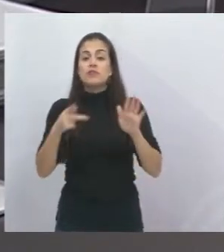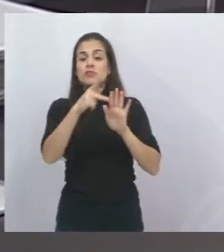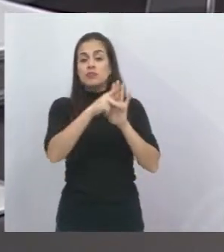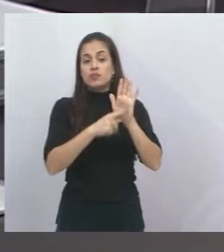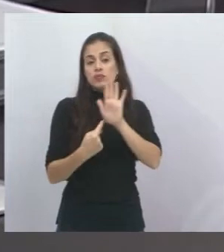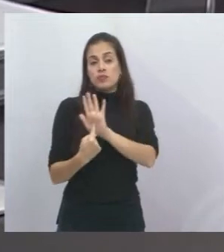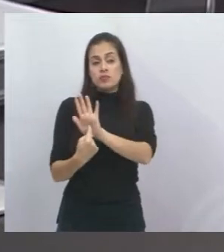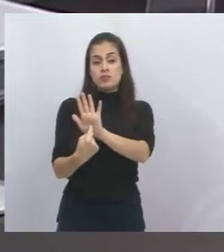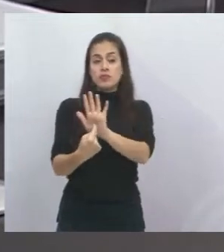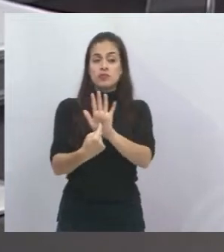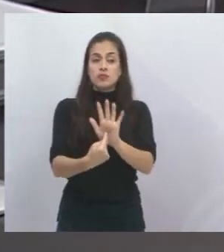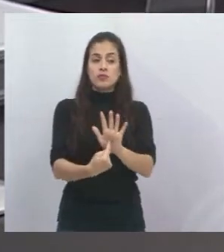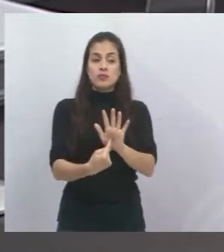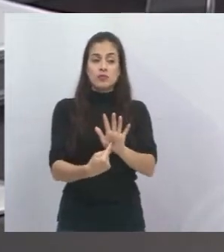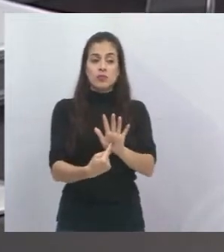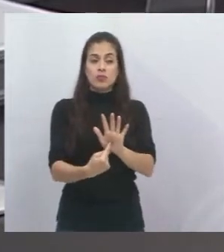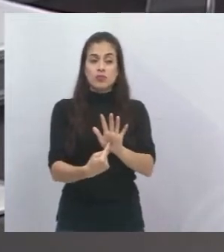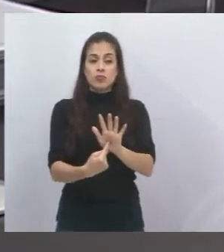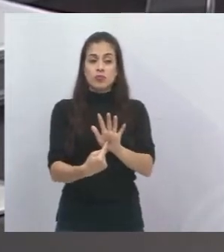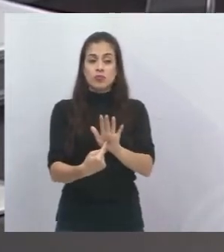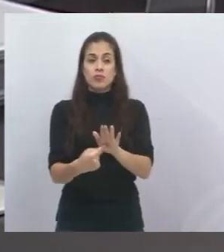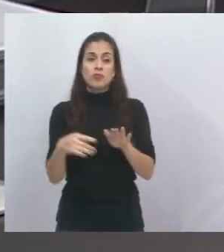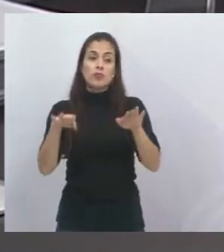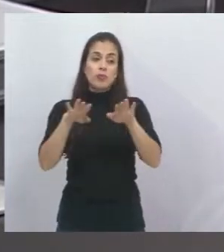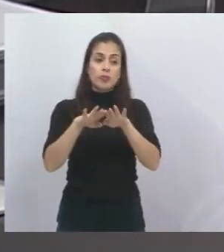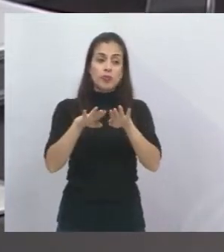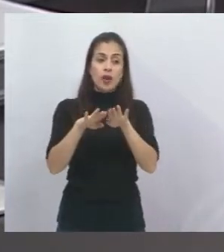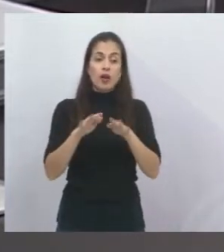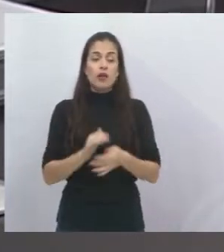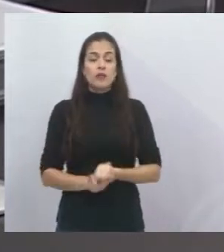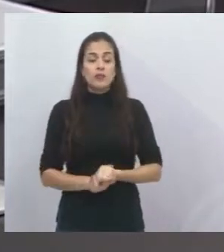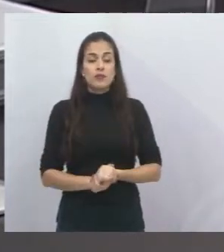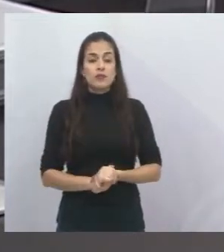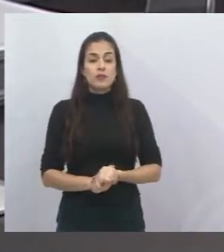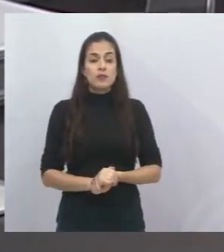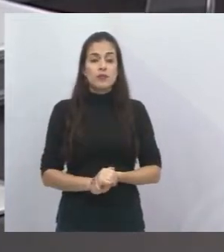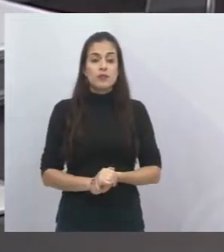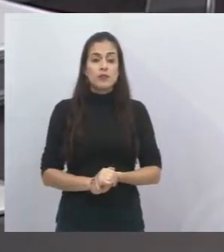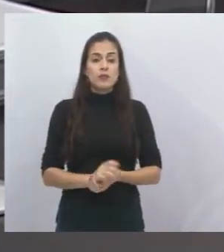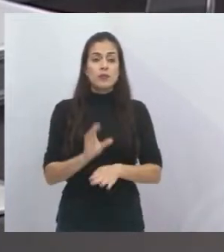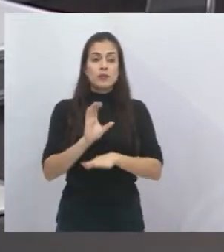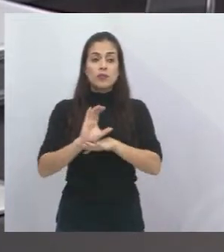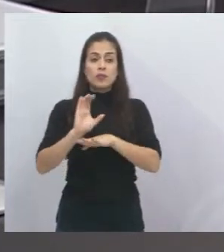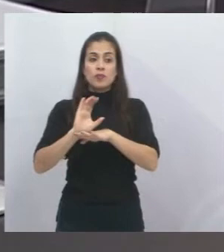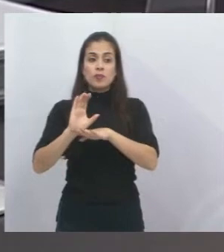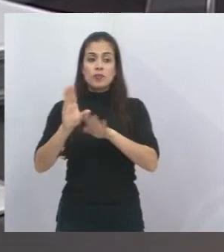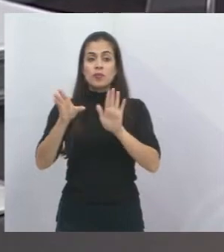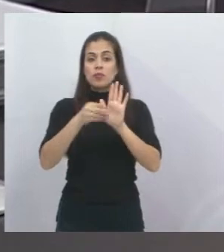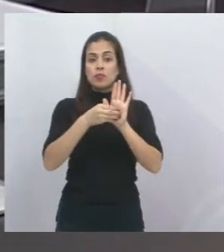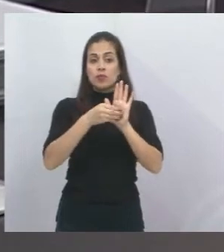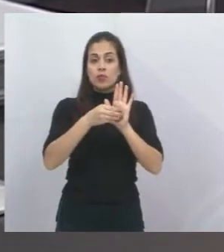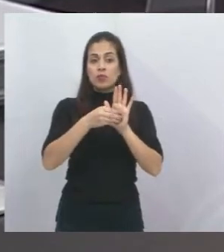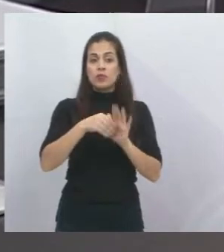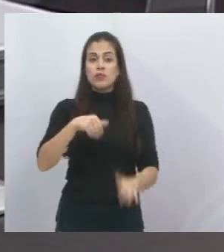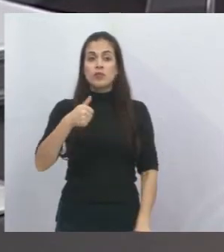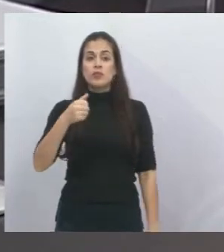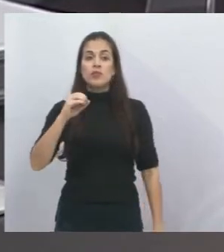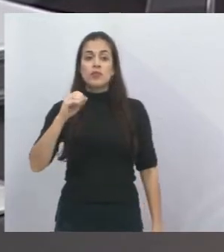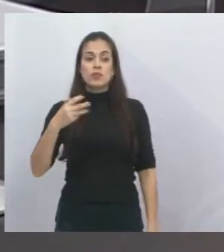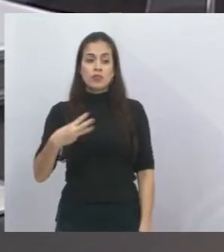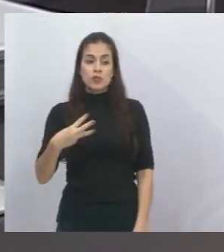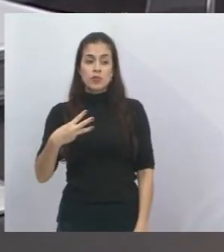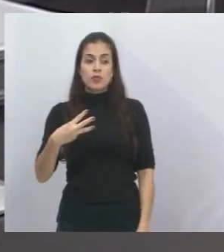mostram compatíveis com as novas diretrizes constitucionais oriundas da Emenda Constitucional 103 de